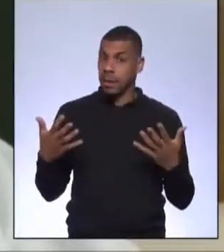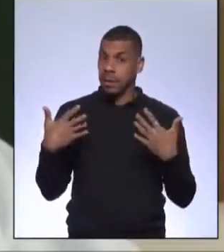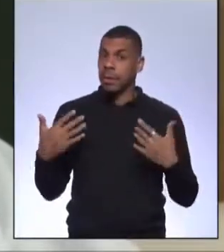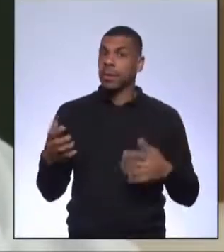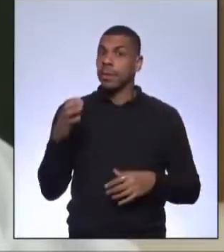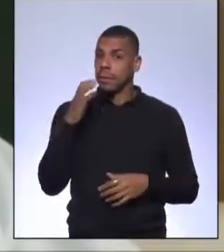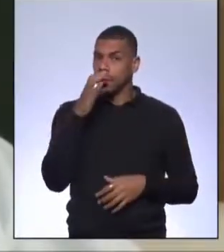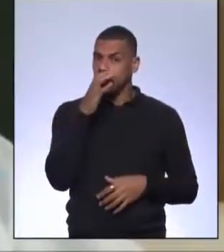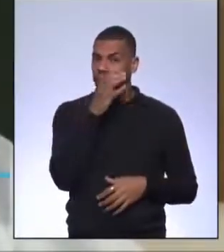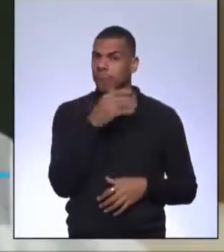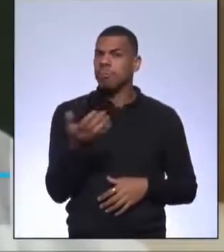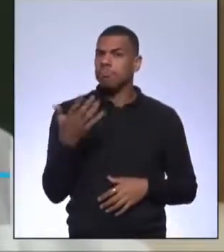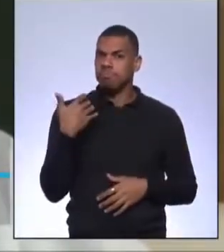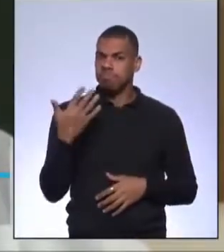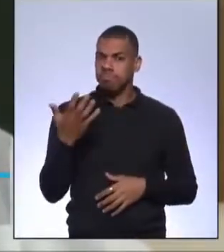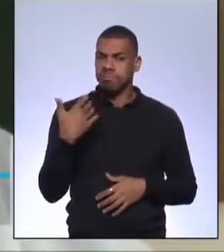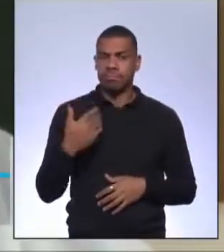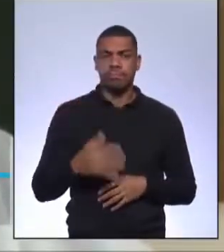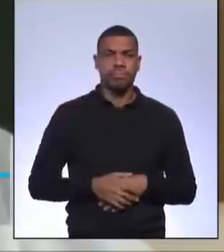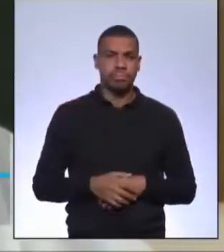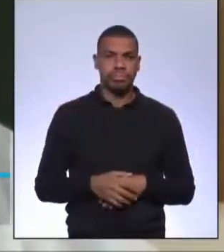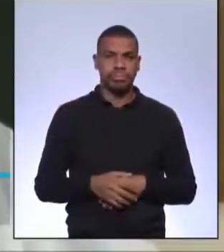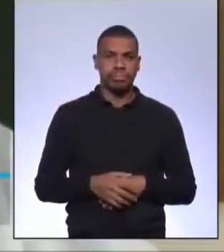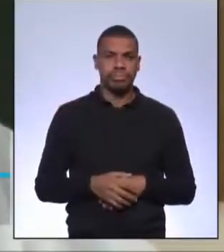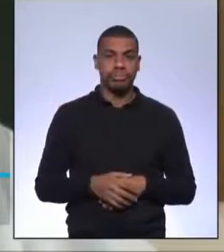bom? Muito bem.